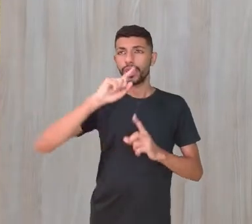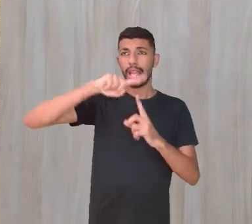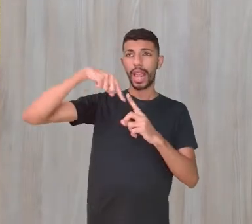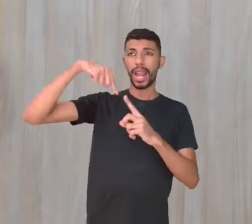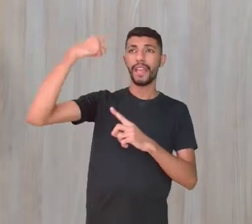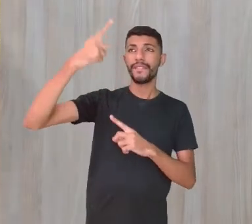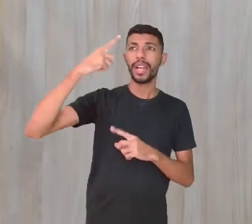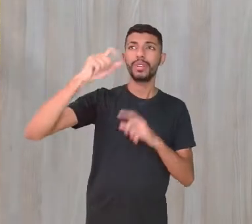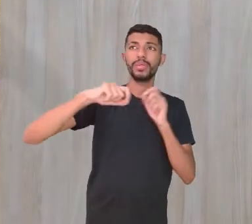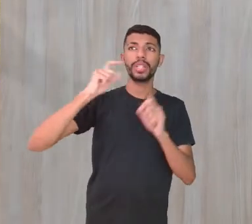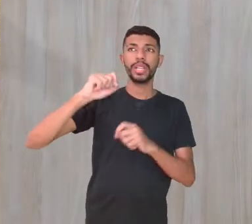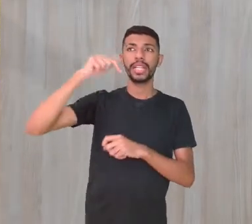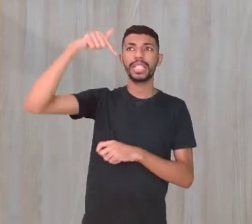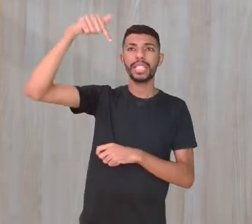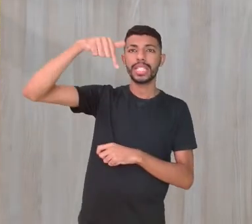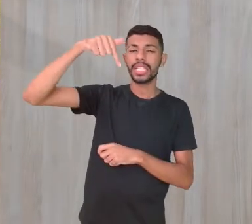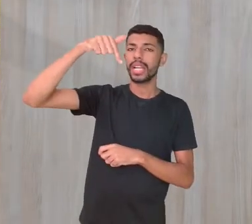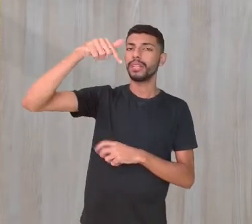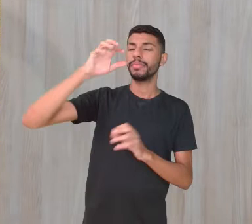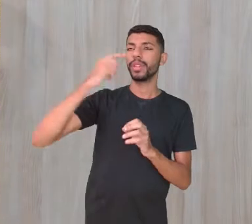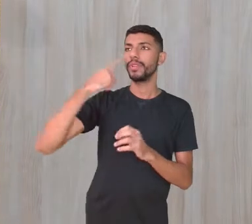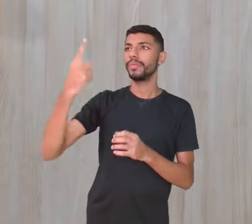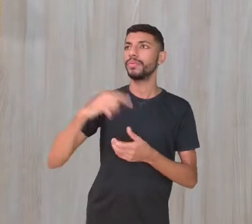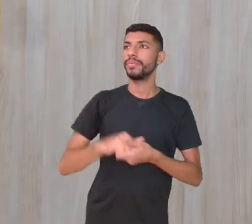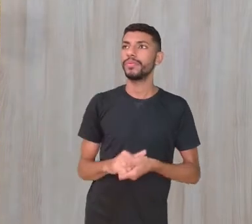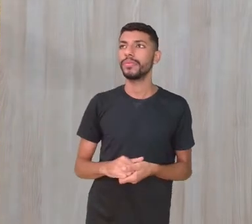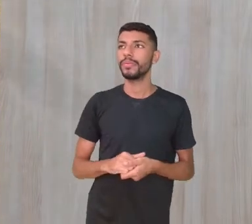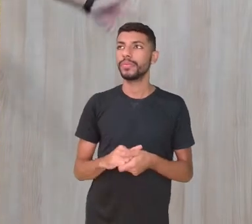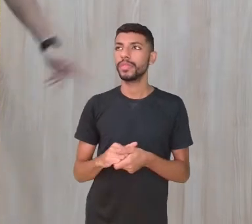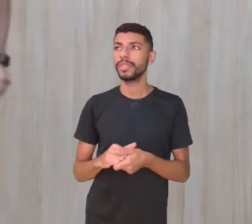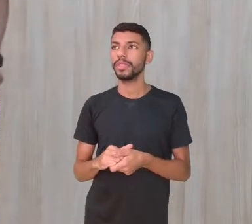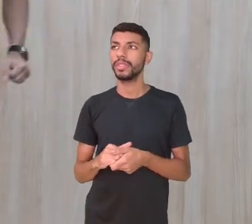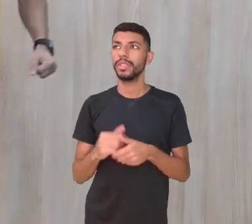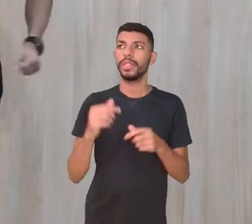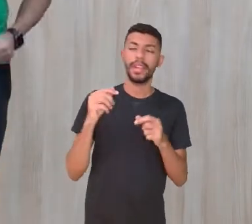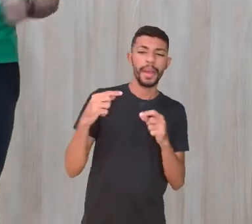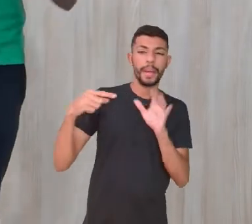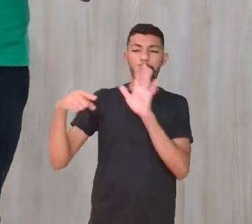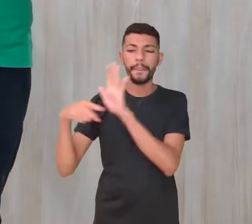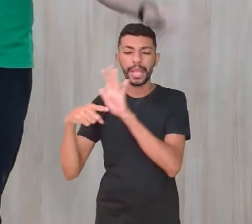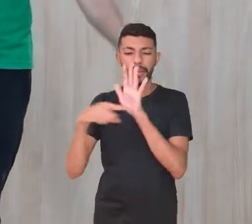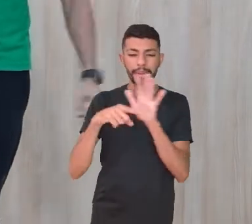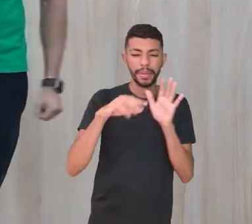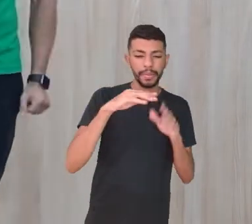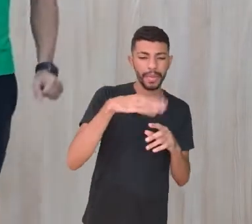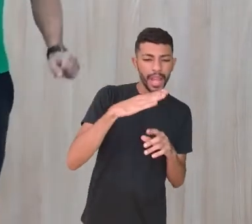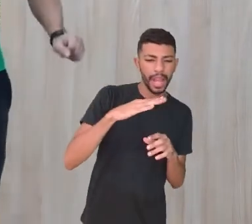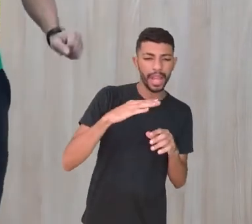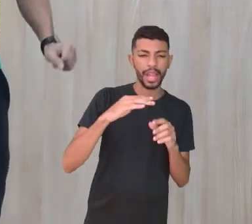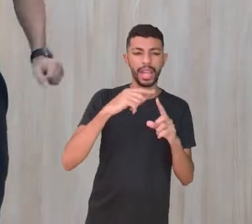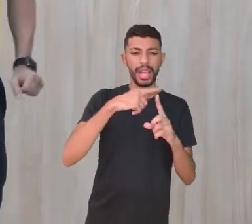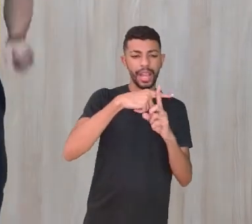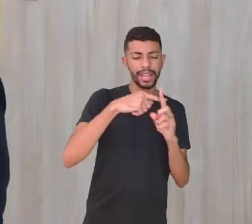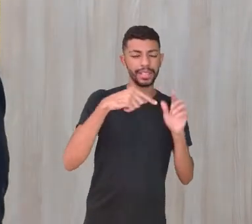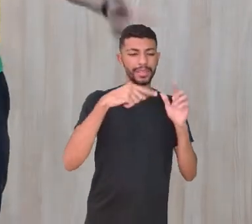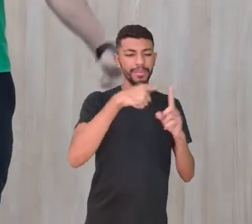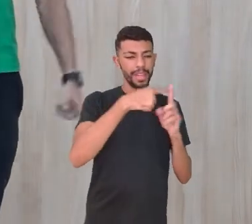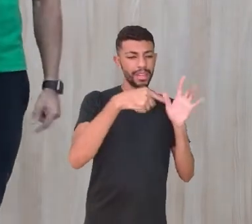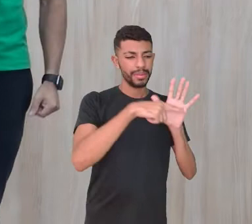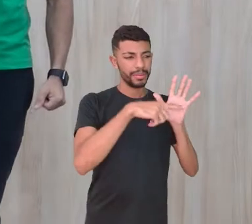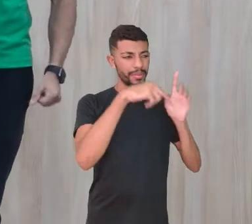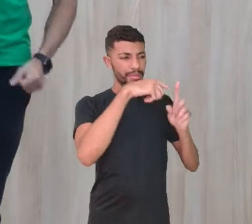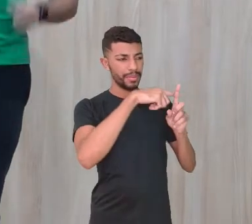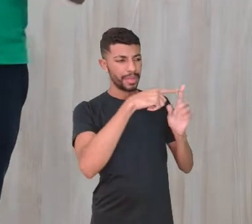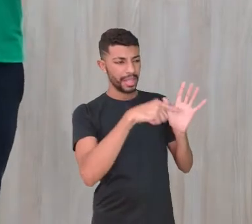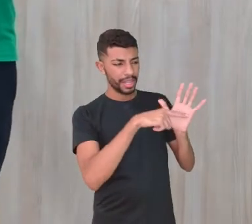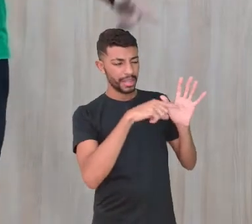os menos 2 7 vezes e vai ficar lá. Menos com menos é mais com menos é menos com menos